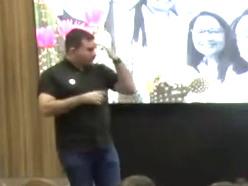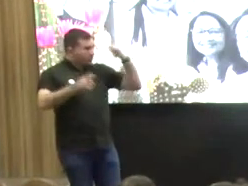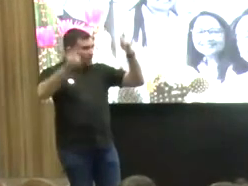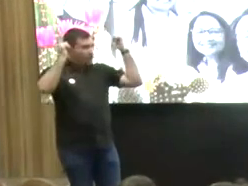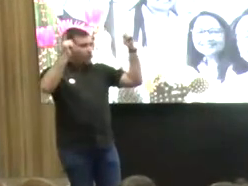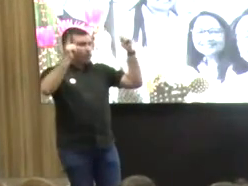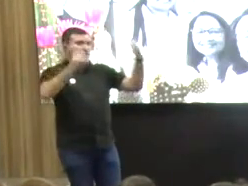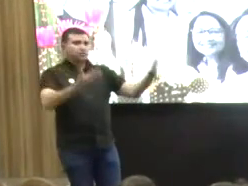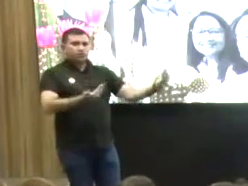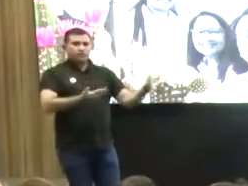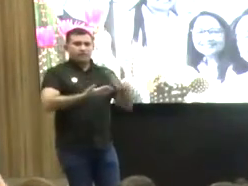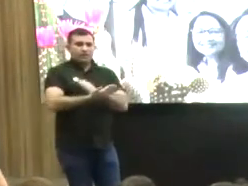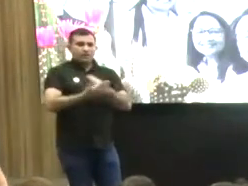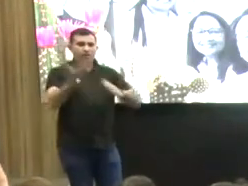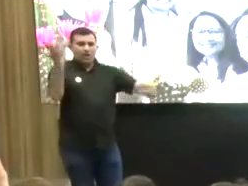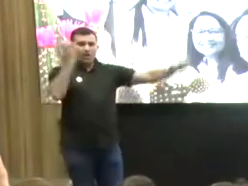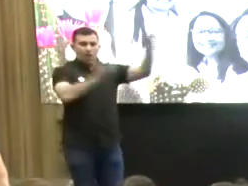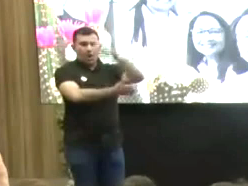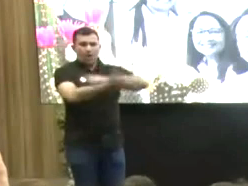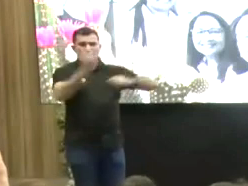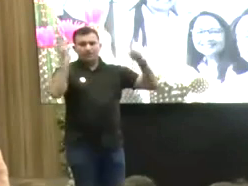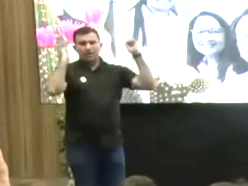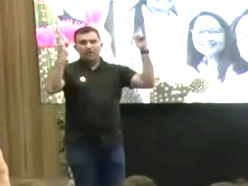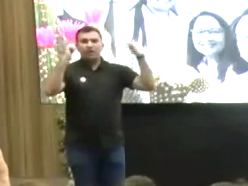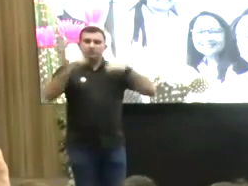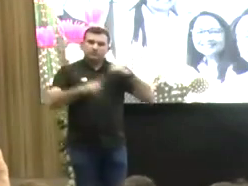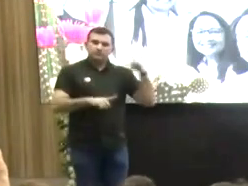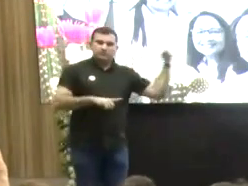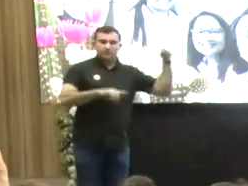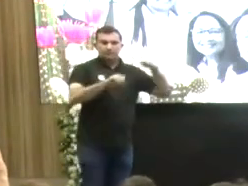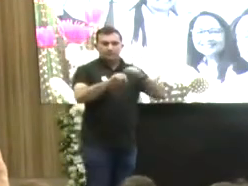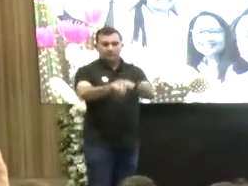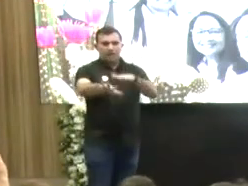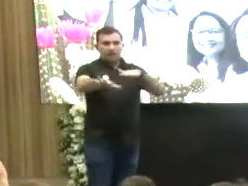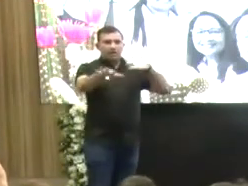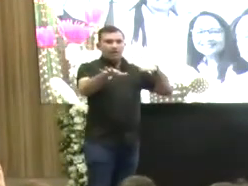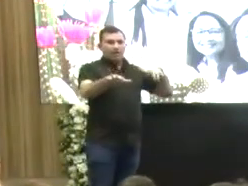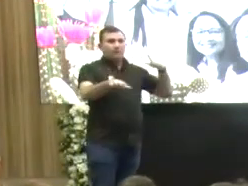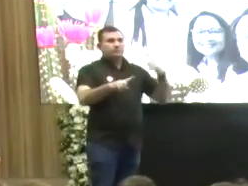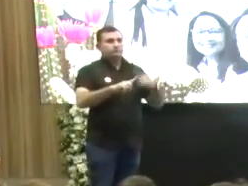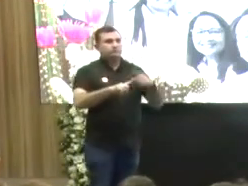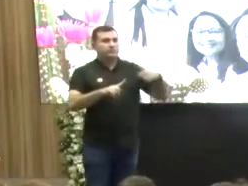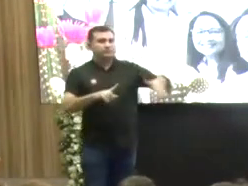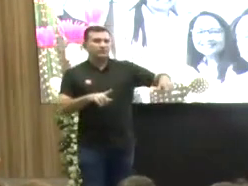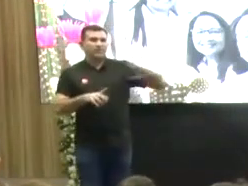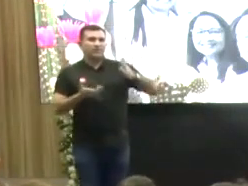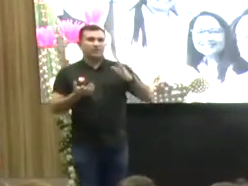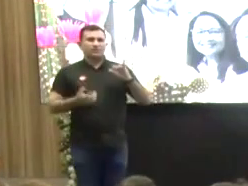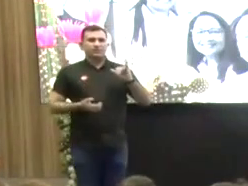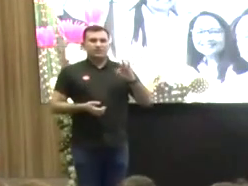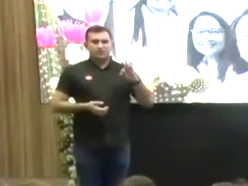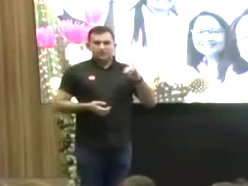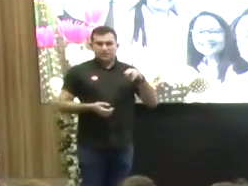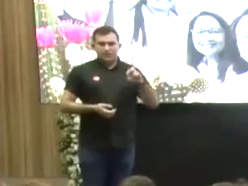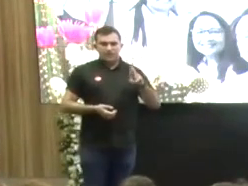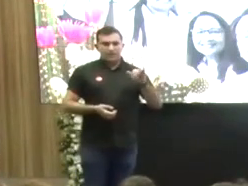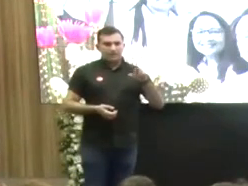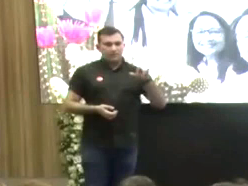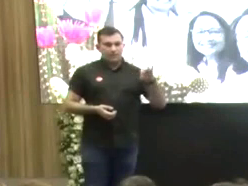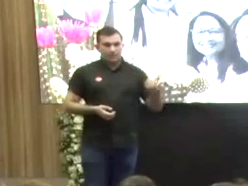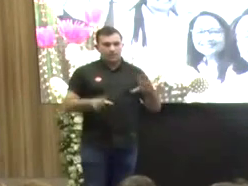dos jovens em protesto, né? Contra a forma como os itinerários formativos estão